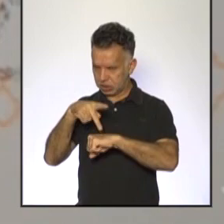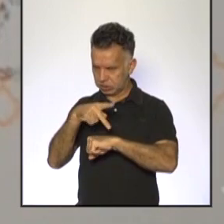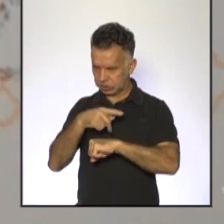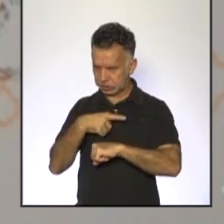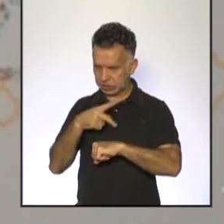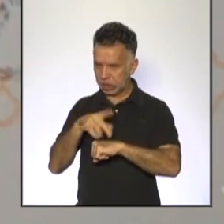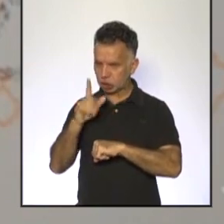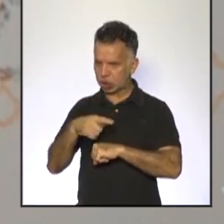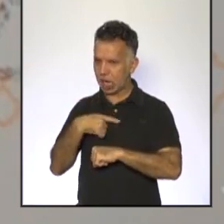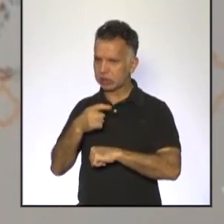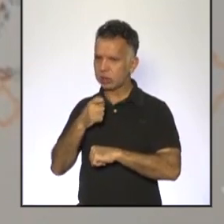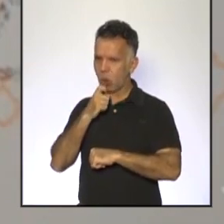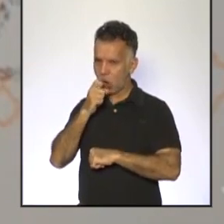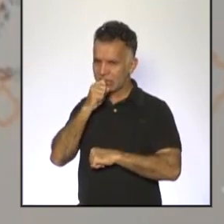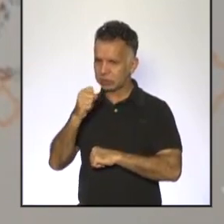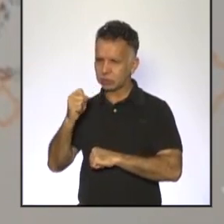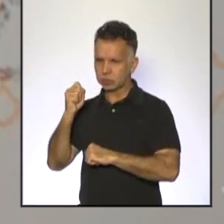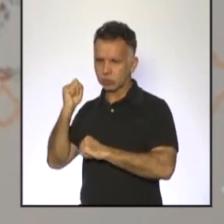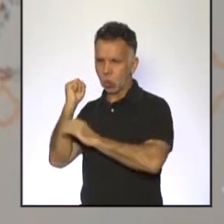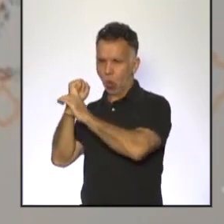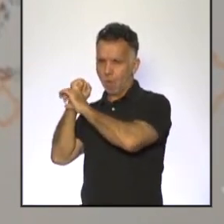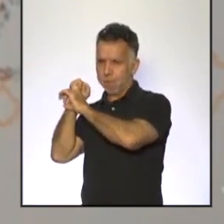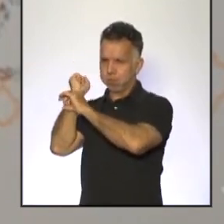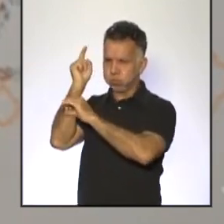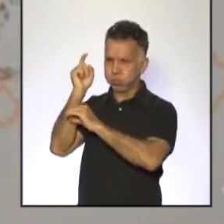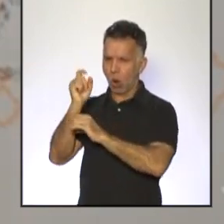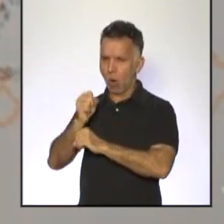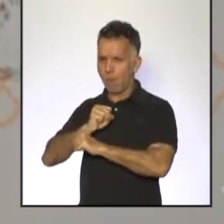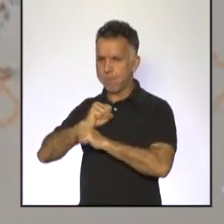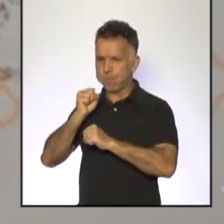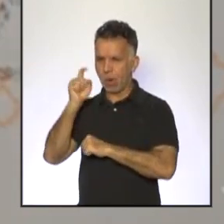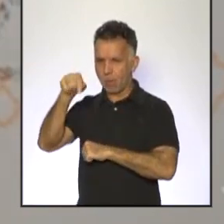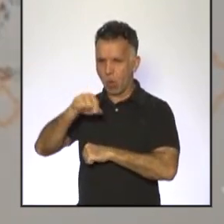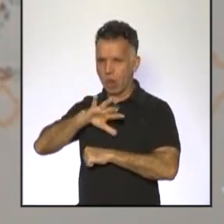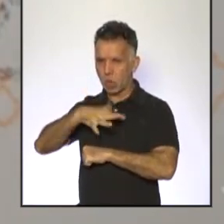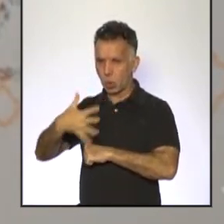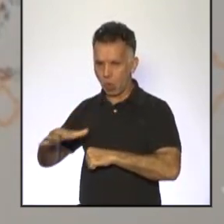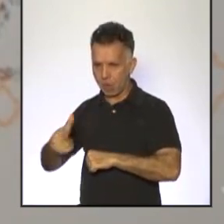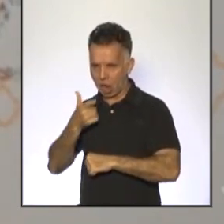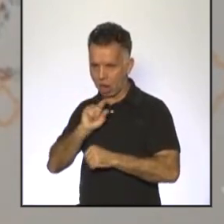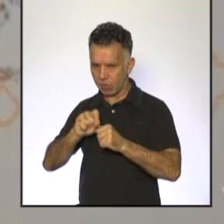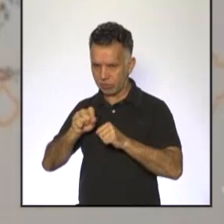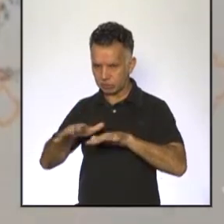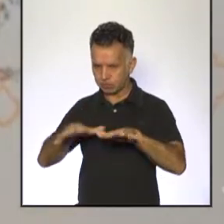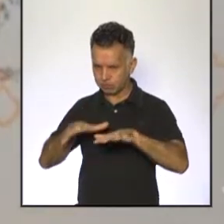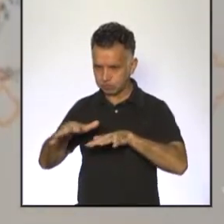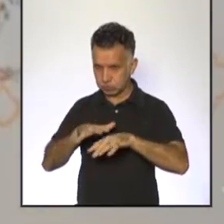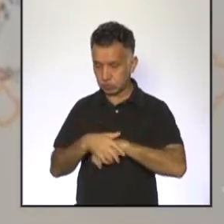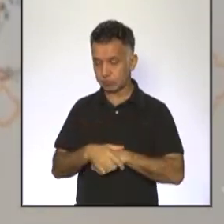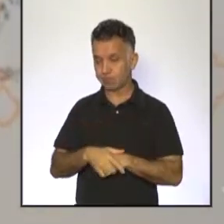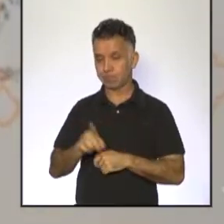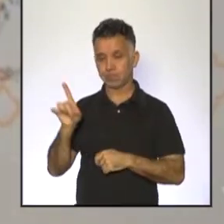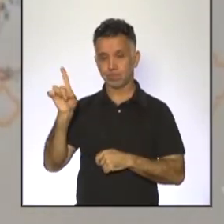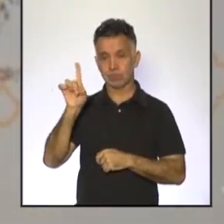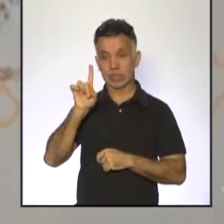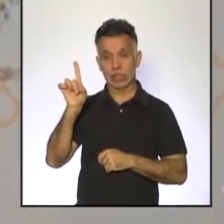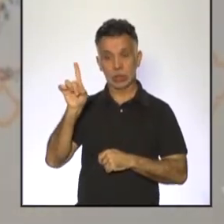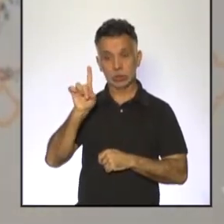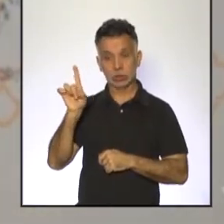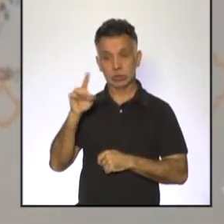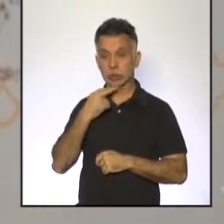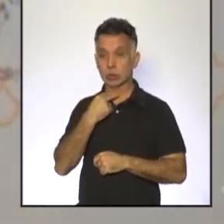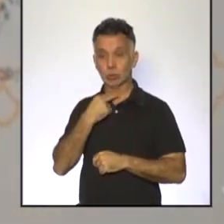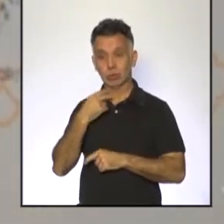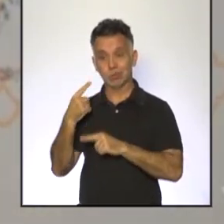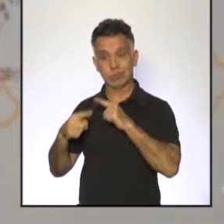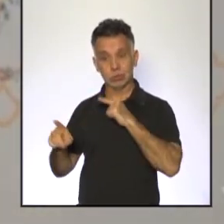Assim, tudo que acontece em escala local não pode ser considerado na análise da tectônica global. Beleza?